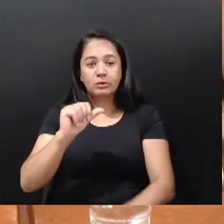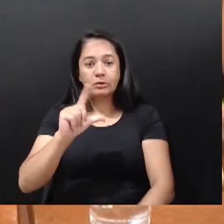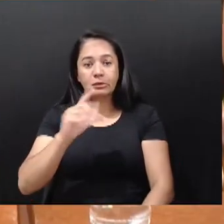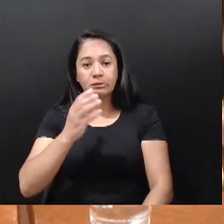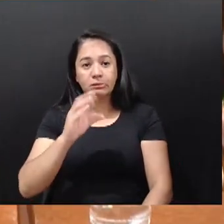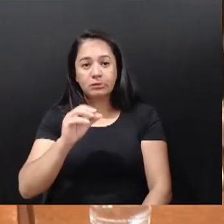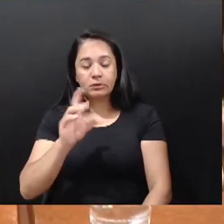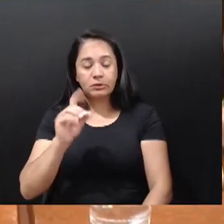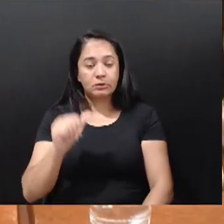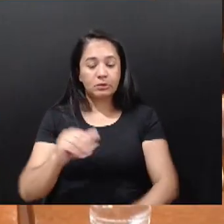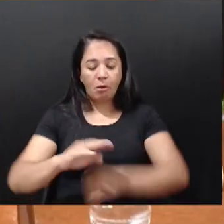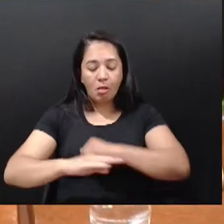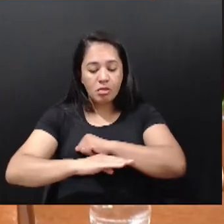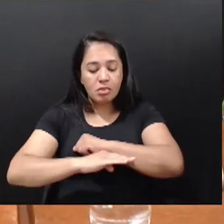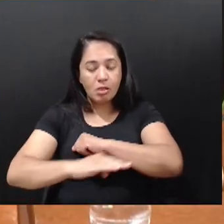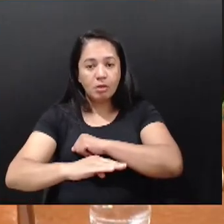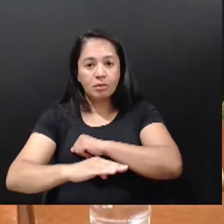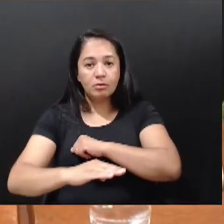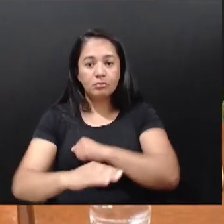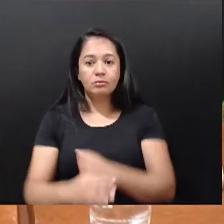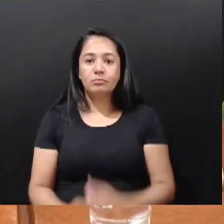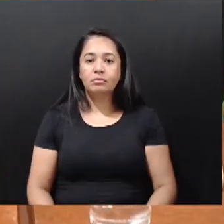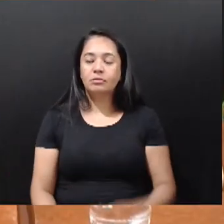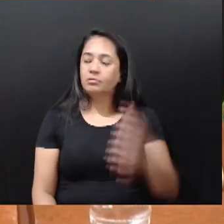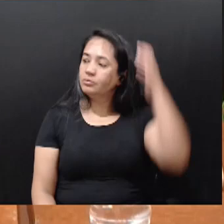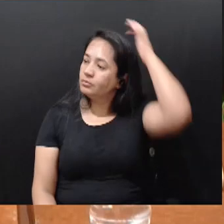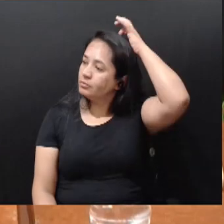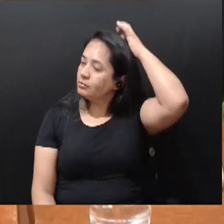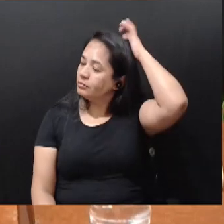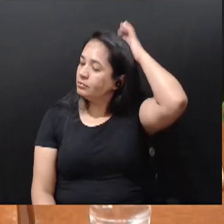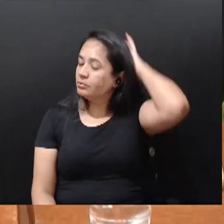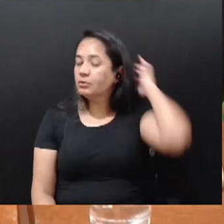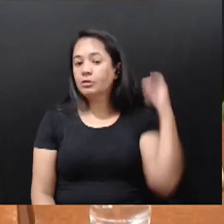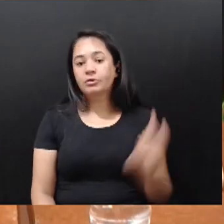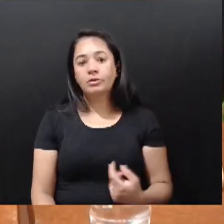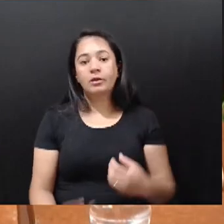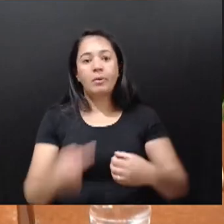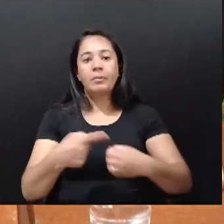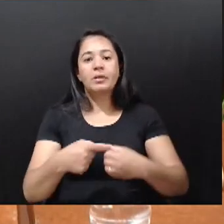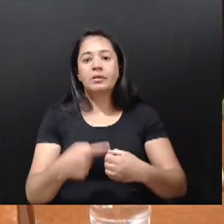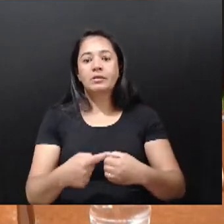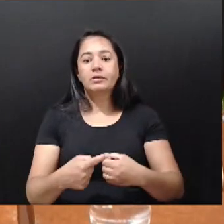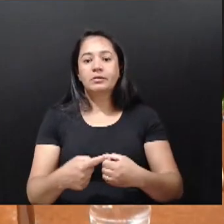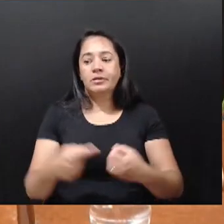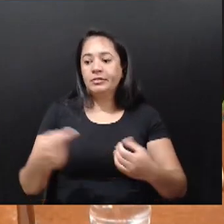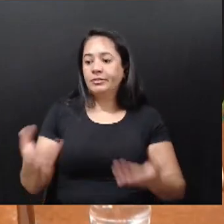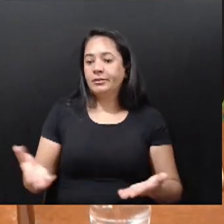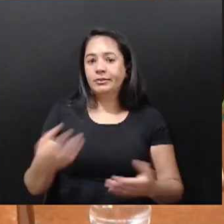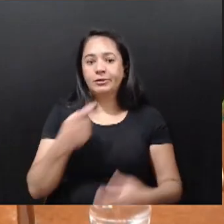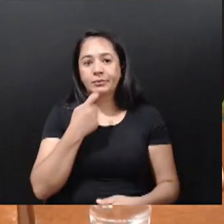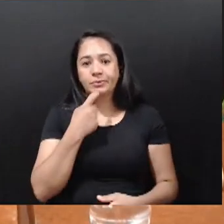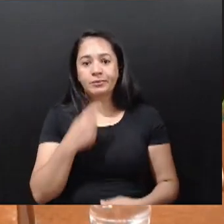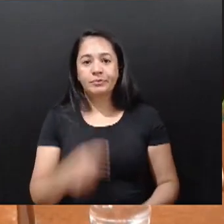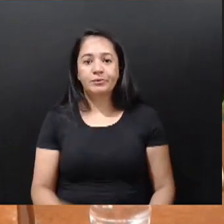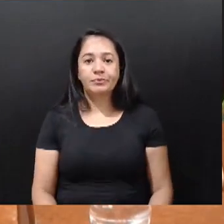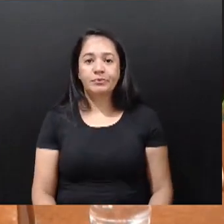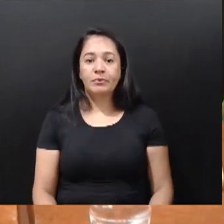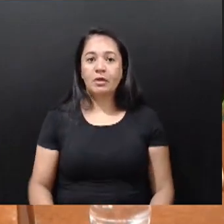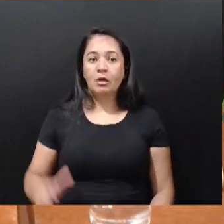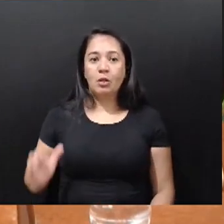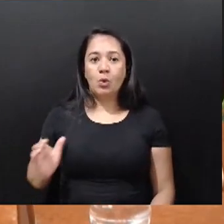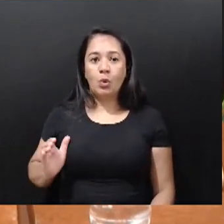Ao começar por sermos transeuntes de uma cidade como Campinas, uma cidade riquíssima,